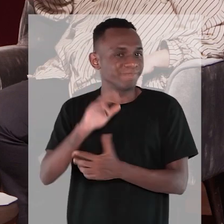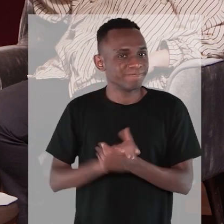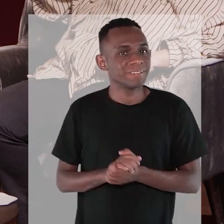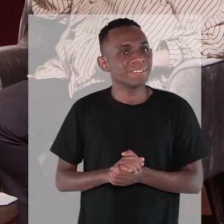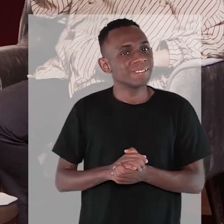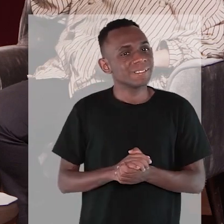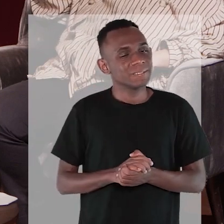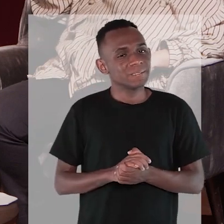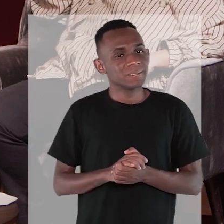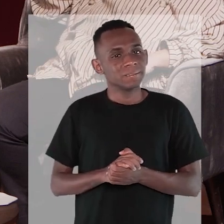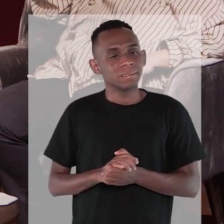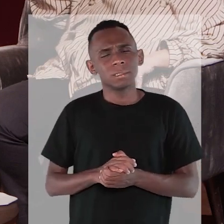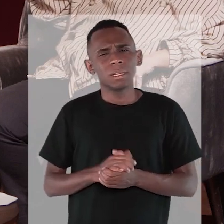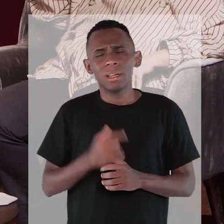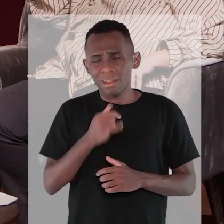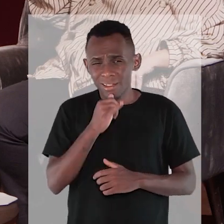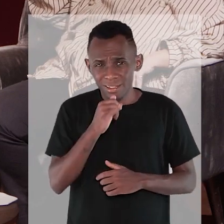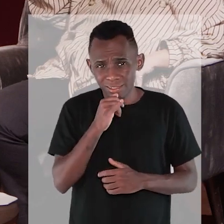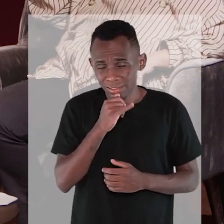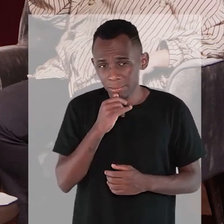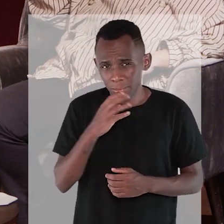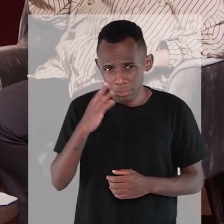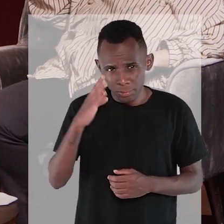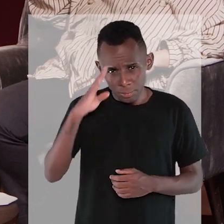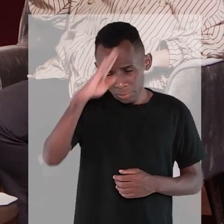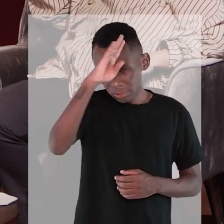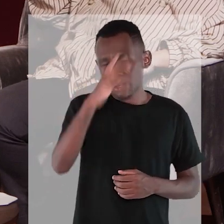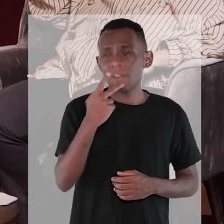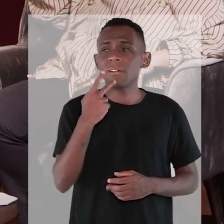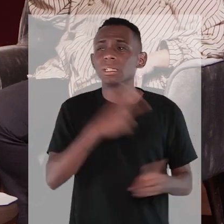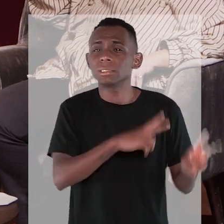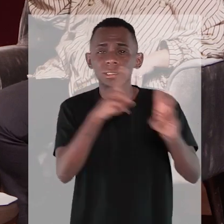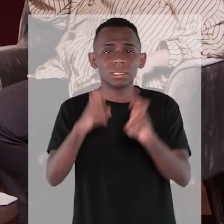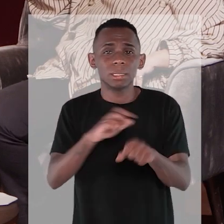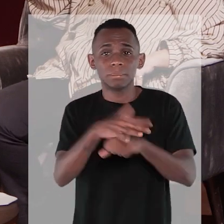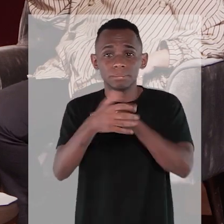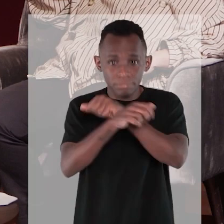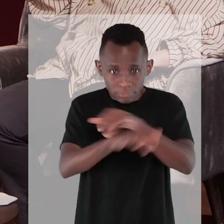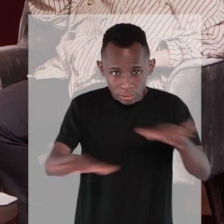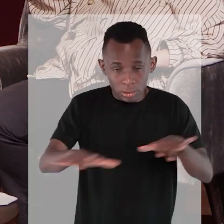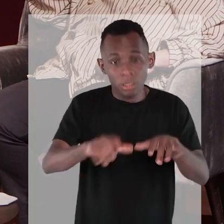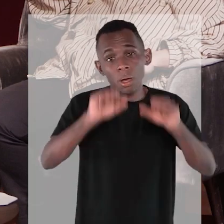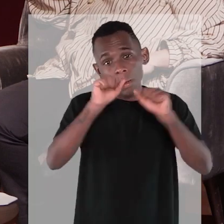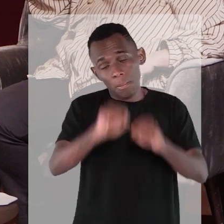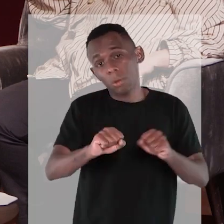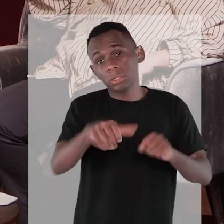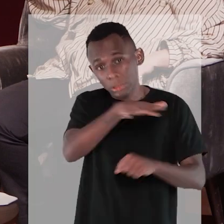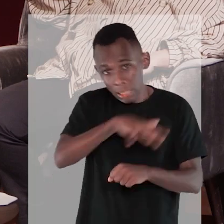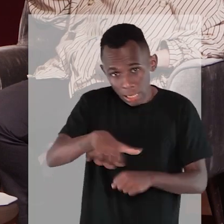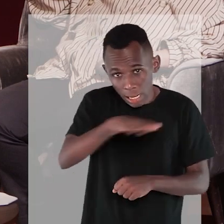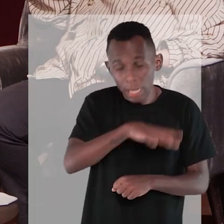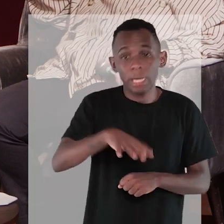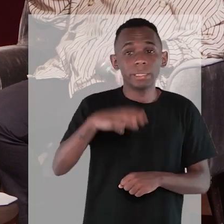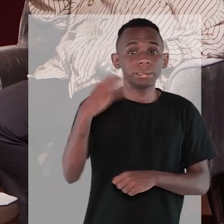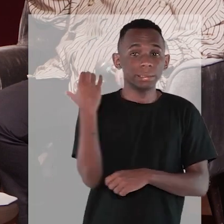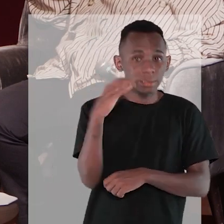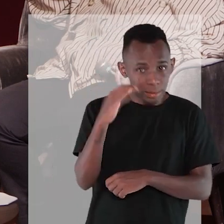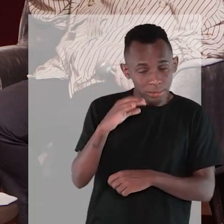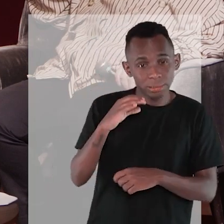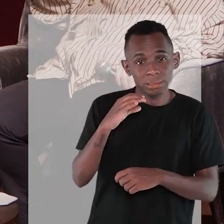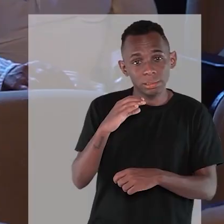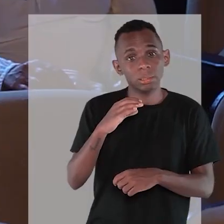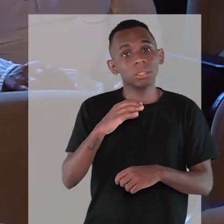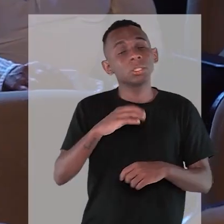tá, por exemplo, vamos pegar a resposta dele à pandemia. A gente pode ter um olhar científico sobre a resposta à pandemia e o Bolsonaro, tudo que a